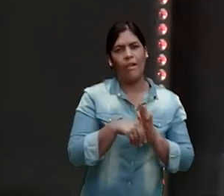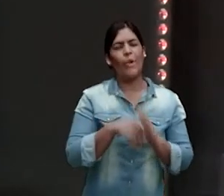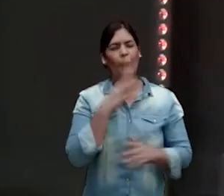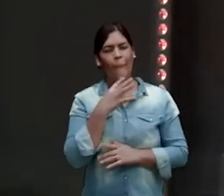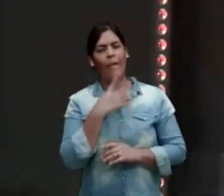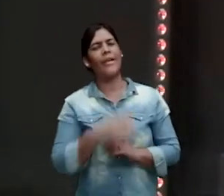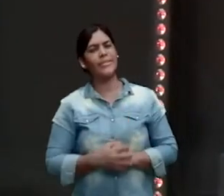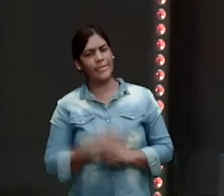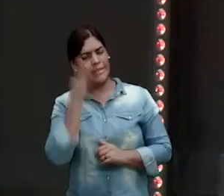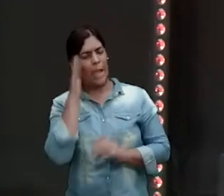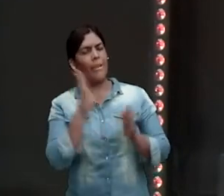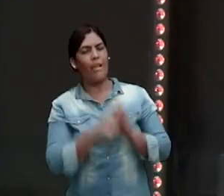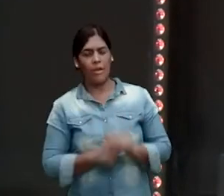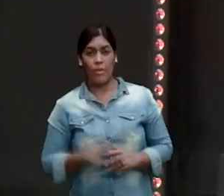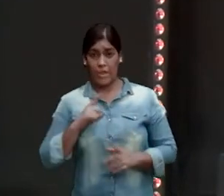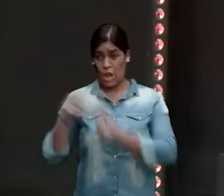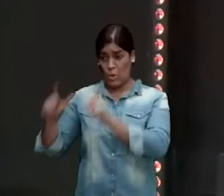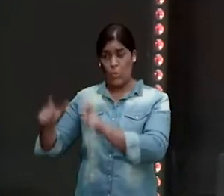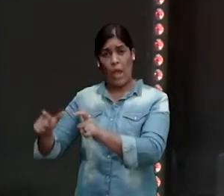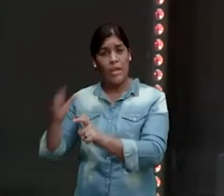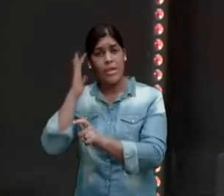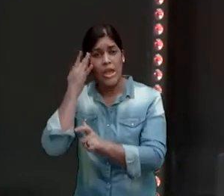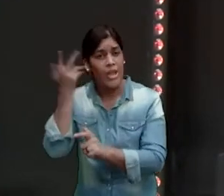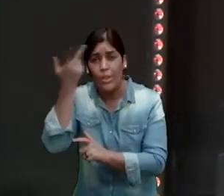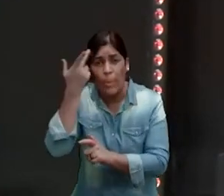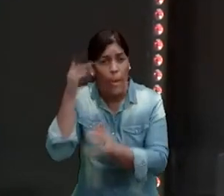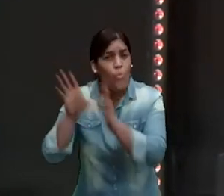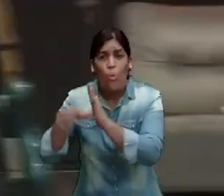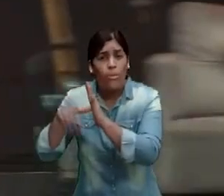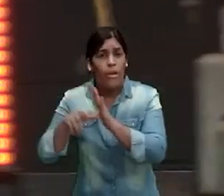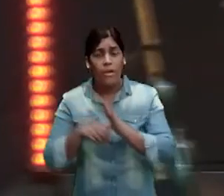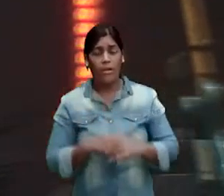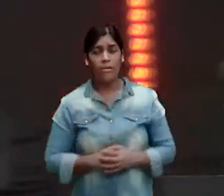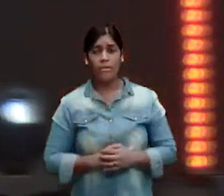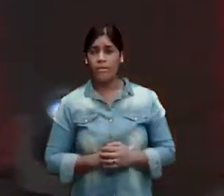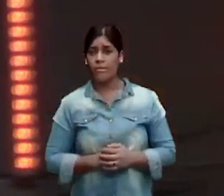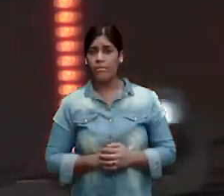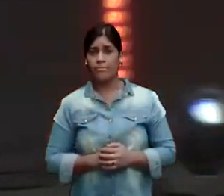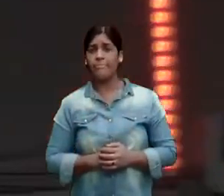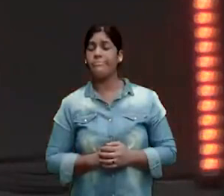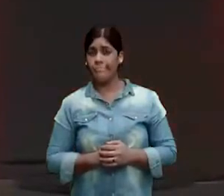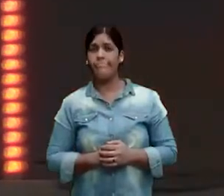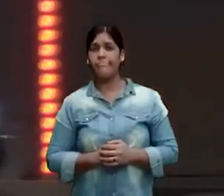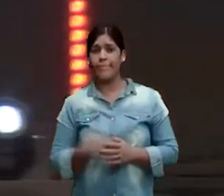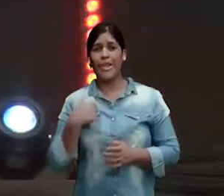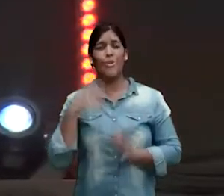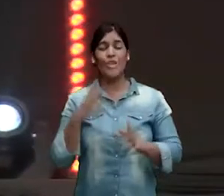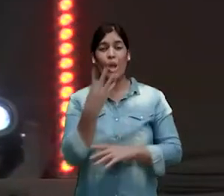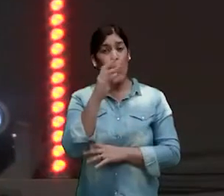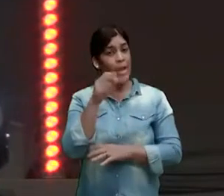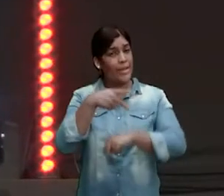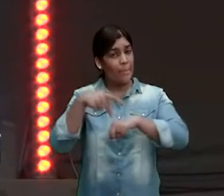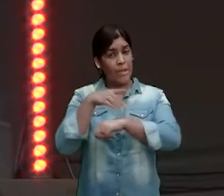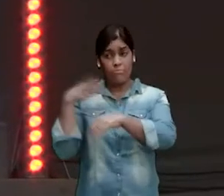e a lugares de quem rouba acho que a cultura não pegou roubar é assim e se você já passei por 40